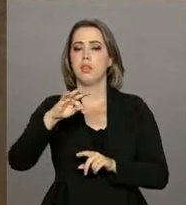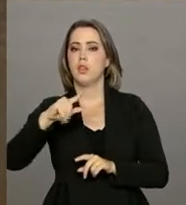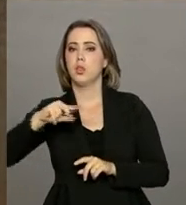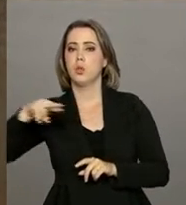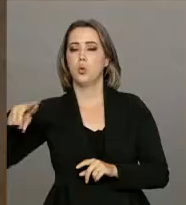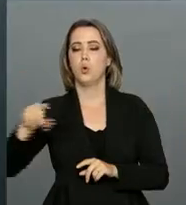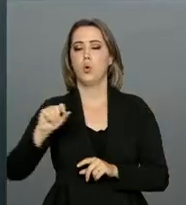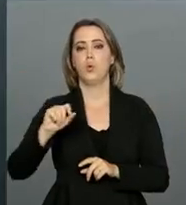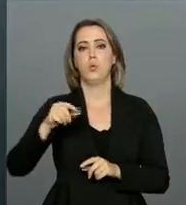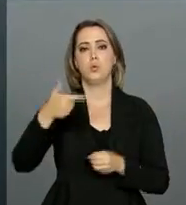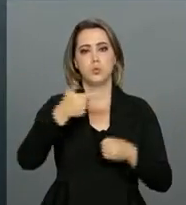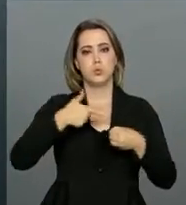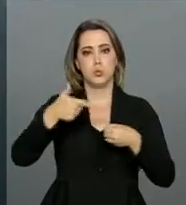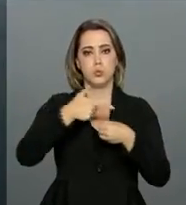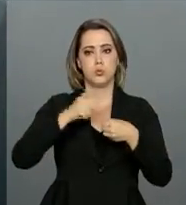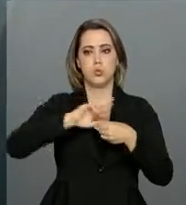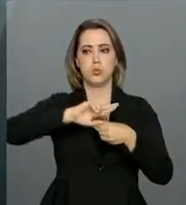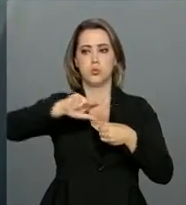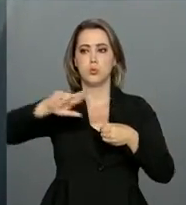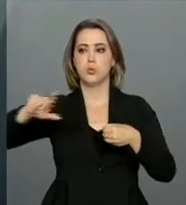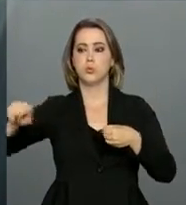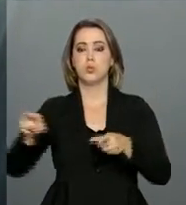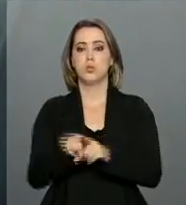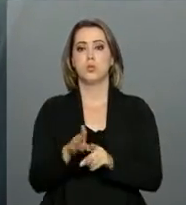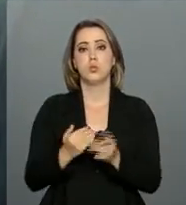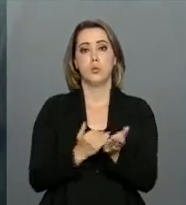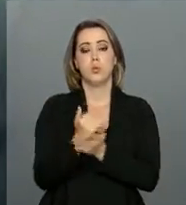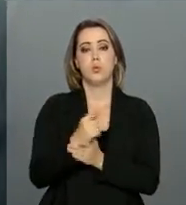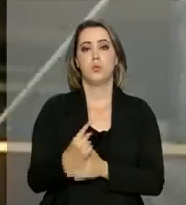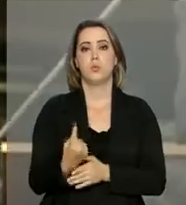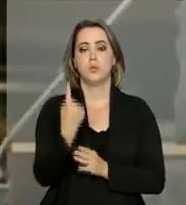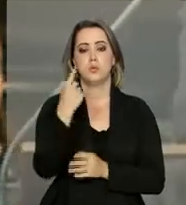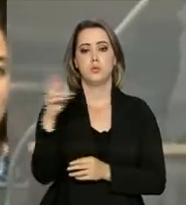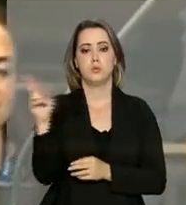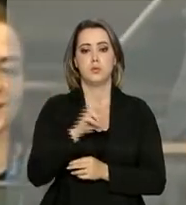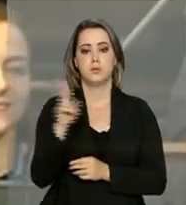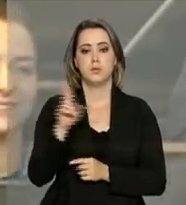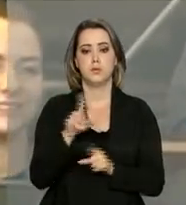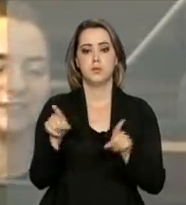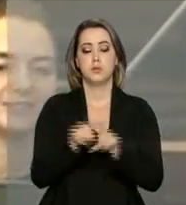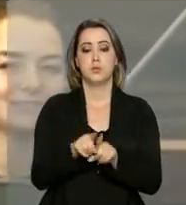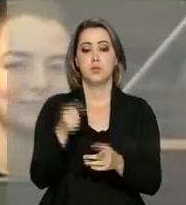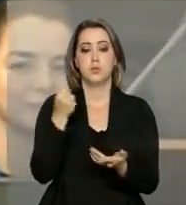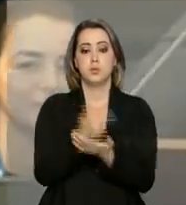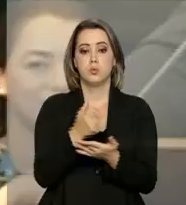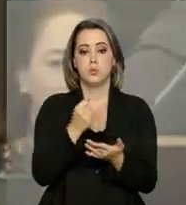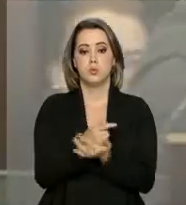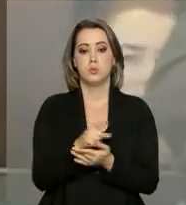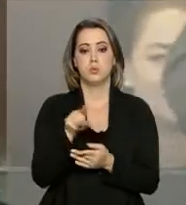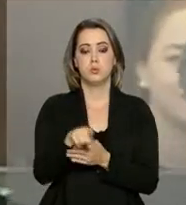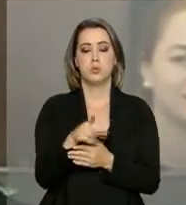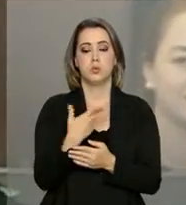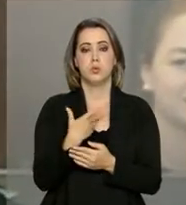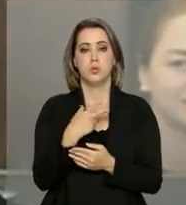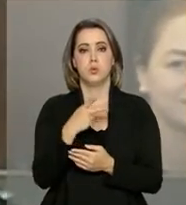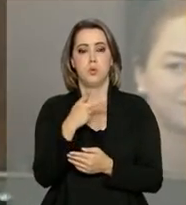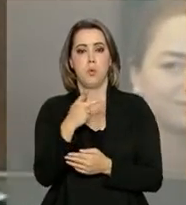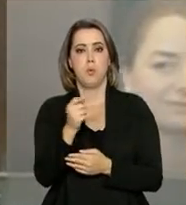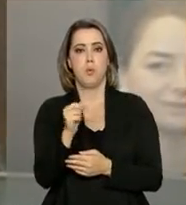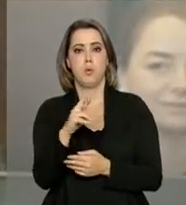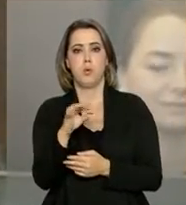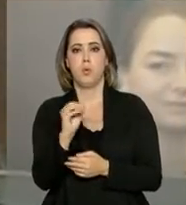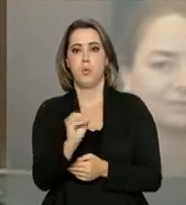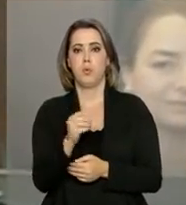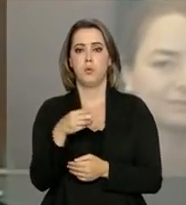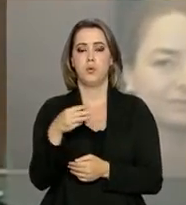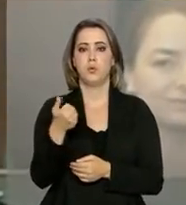e diesel o primeiro terminal tinha lance inicial de r$1 e foi arrematado pelo consórcio porto santarém como oferta de